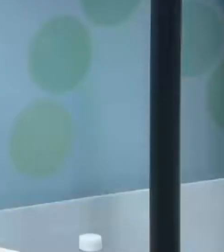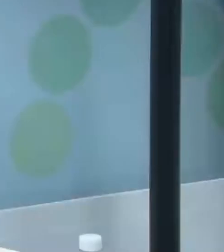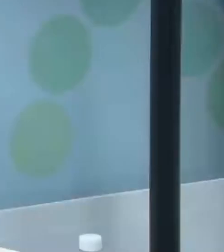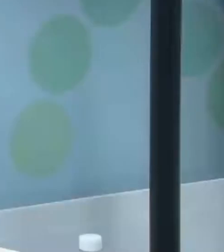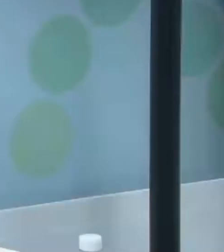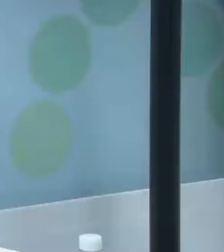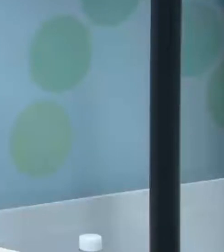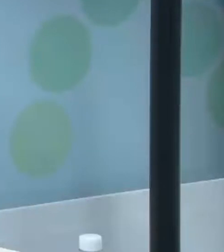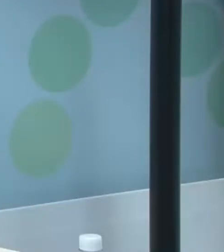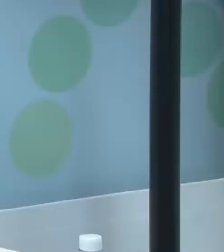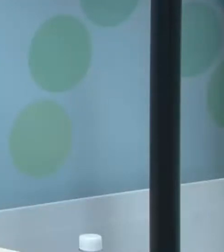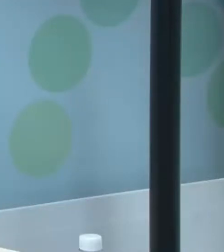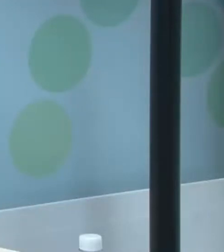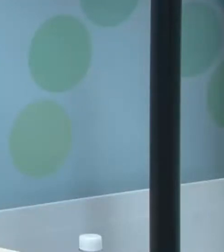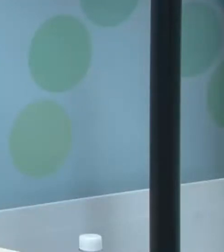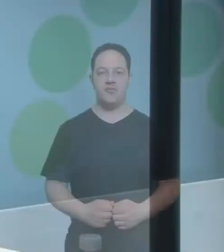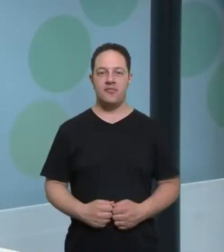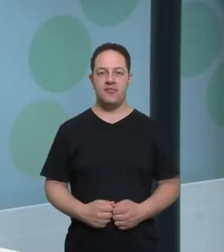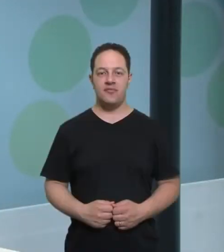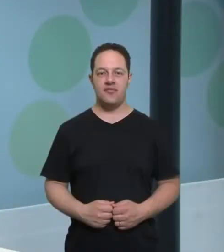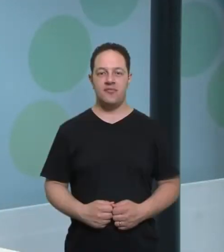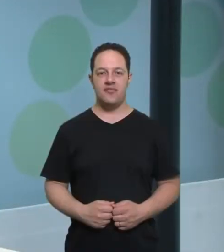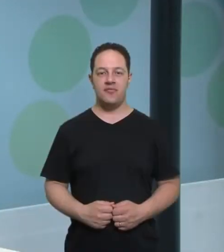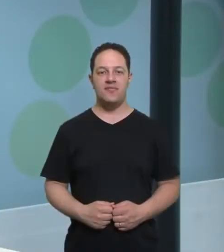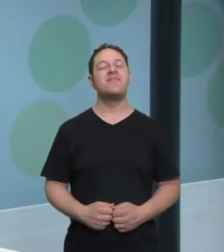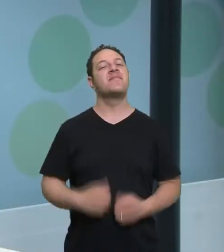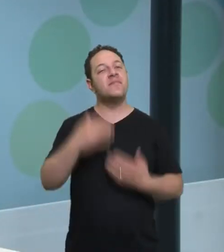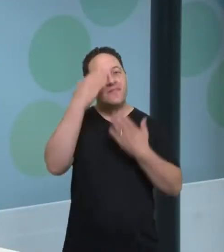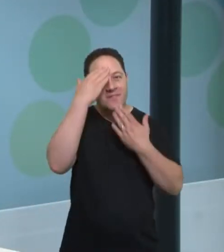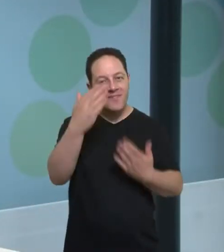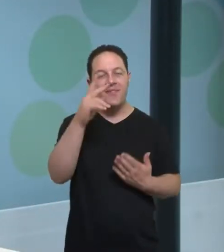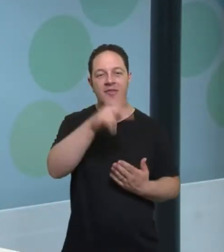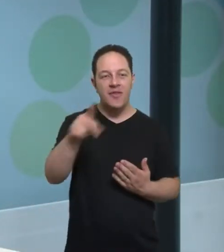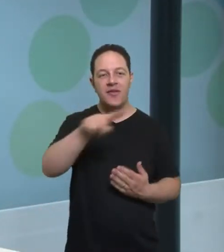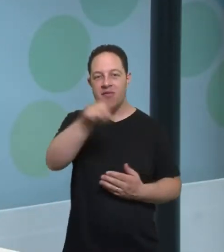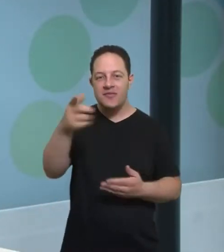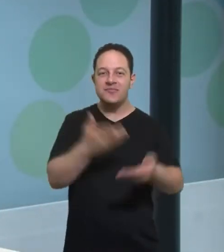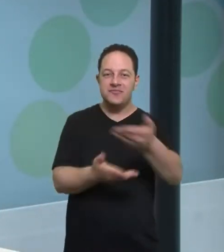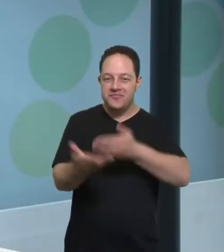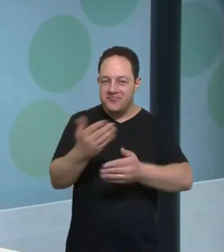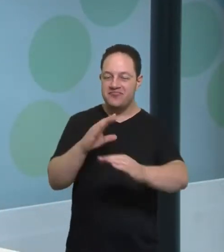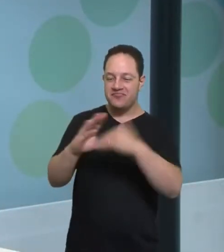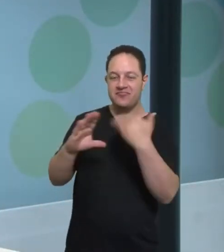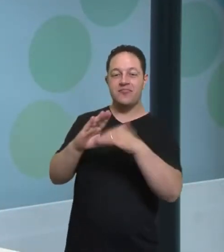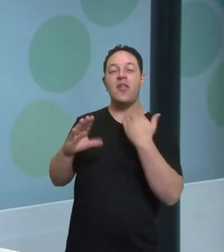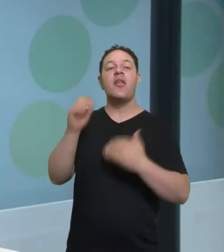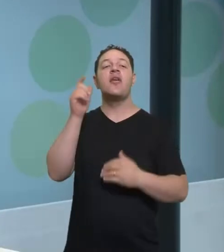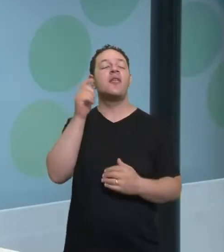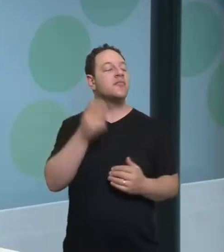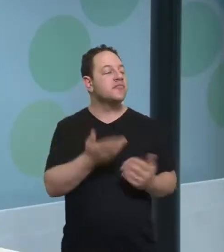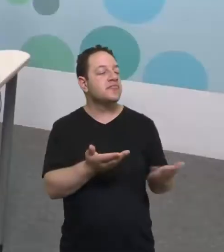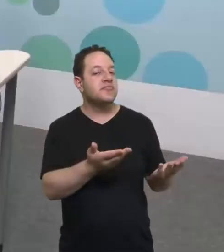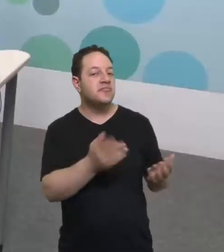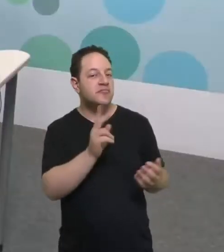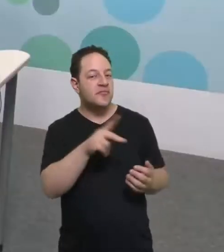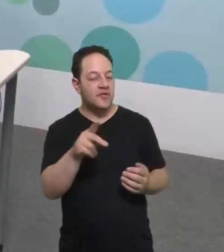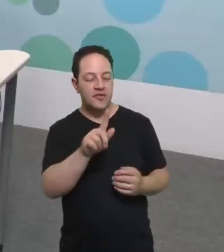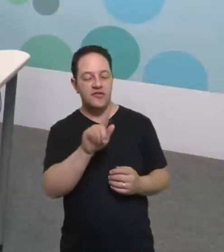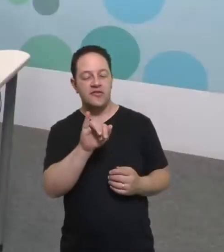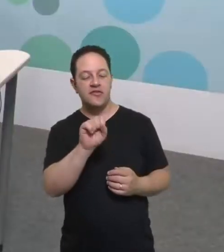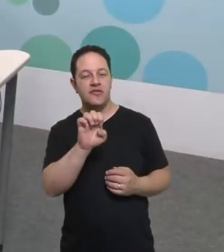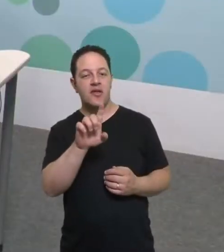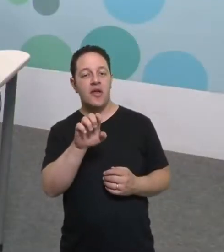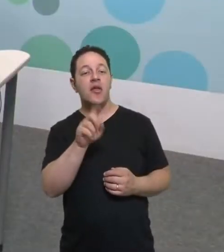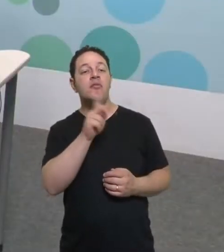G1 e obrigado professores pelas interações a senhora Gisele o que que os professores